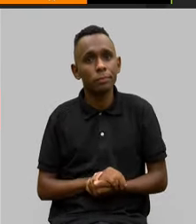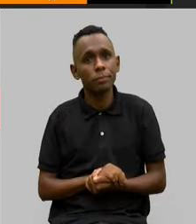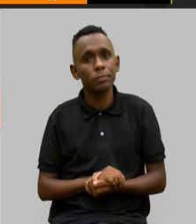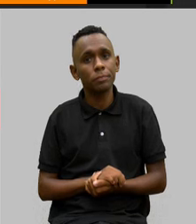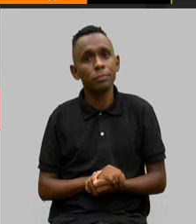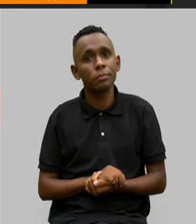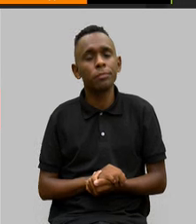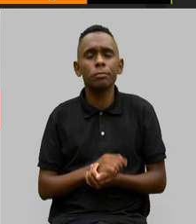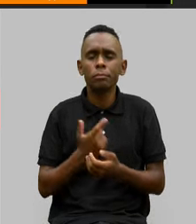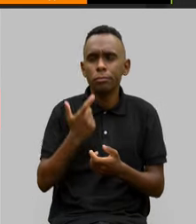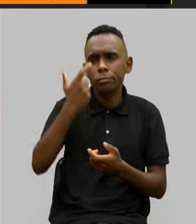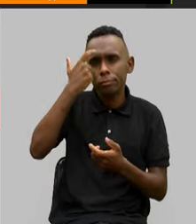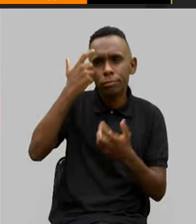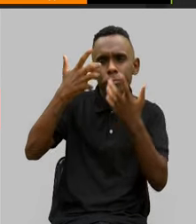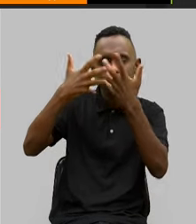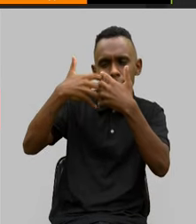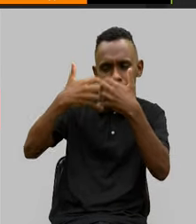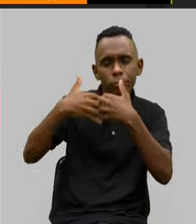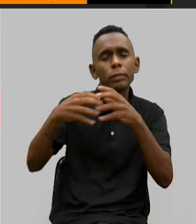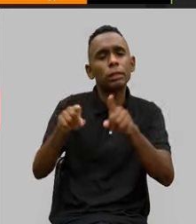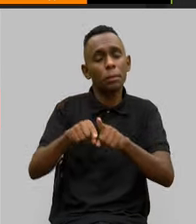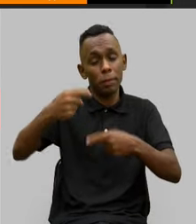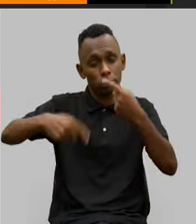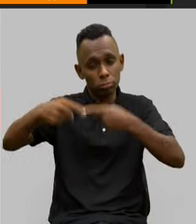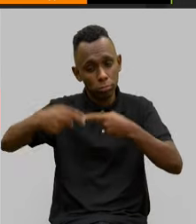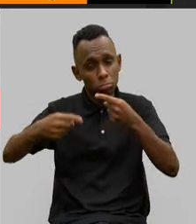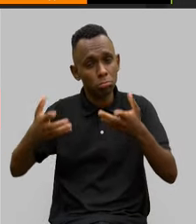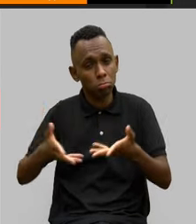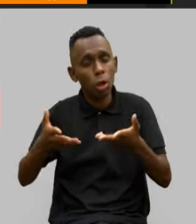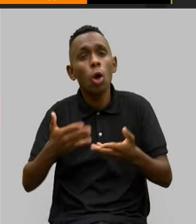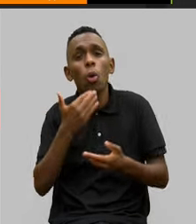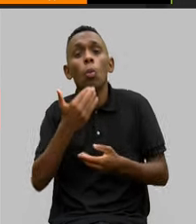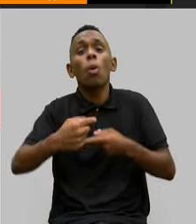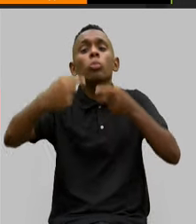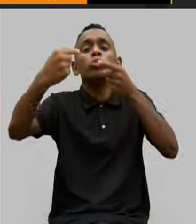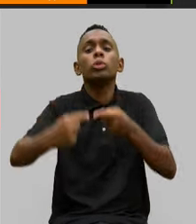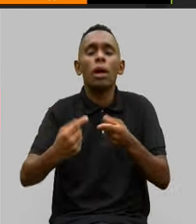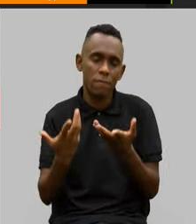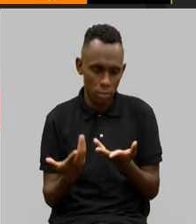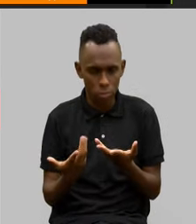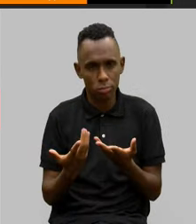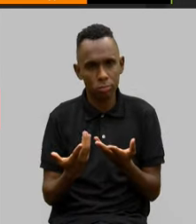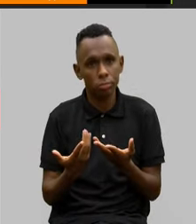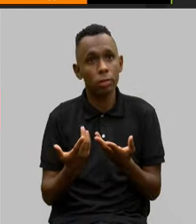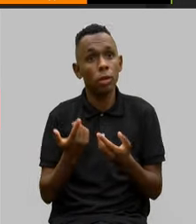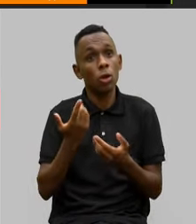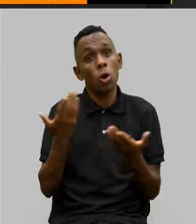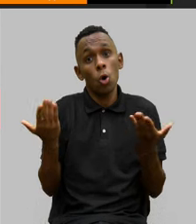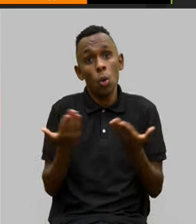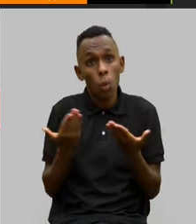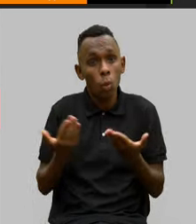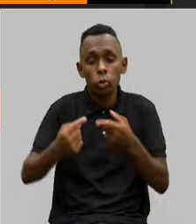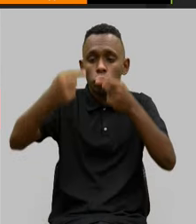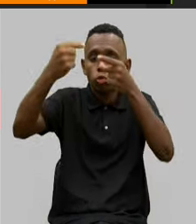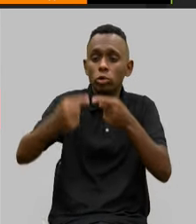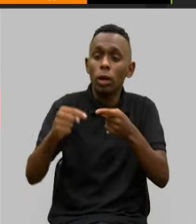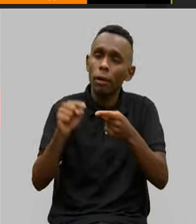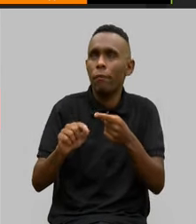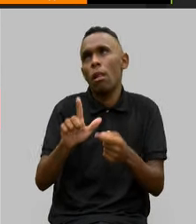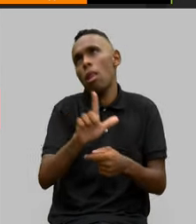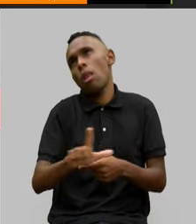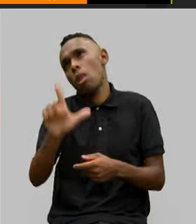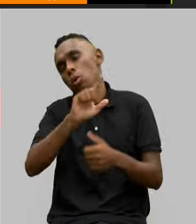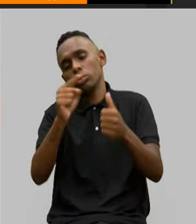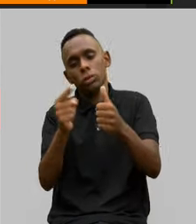das provocações um pouco aqui do debate público Quais são os desafios né então hoje pra gente a questão do desafio Óbvio em